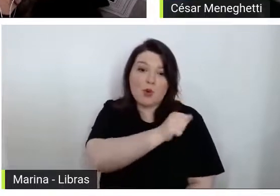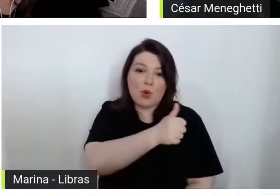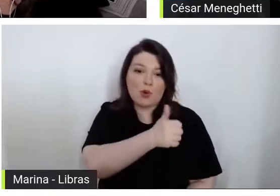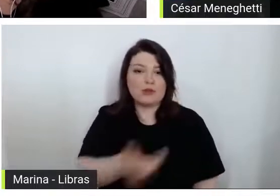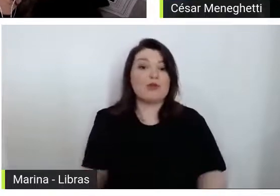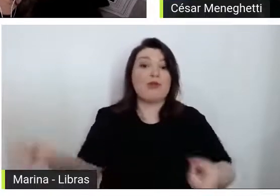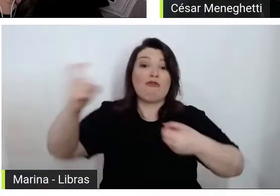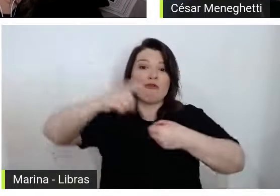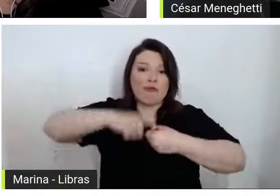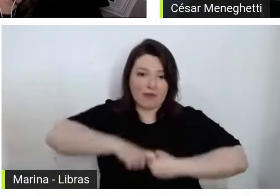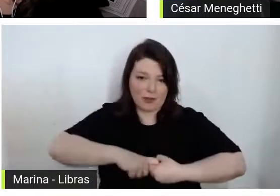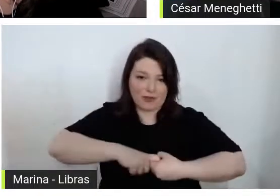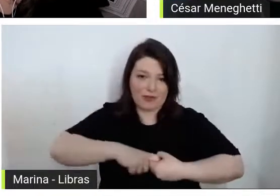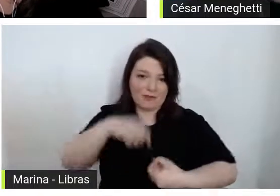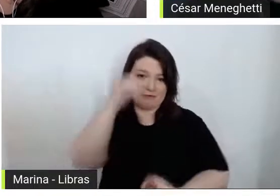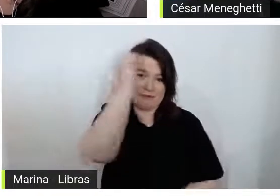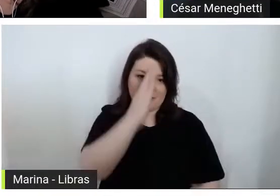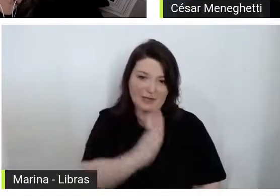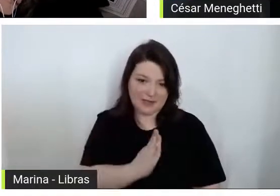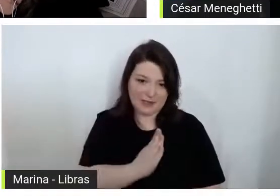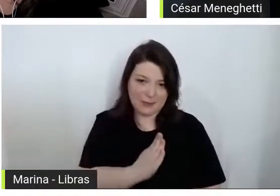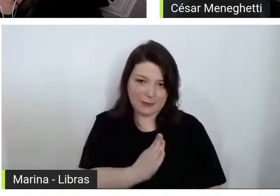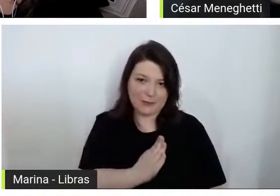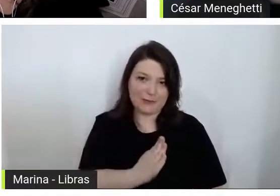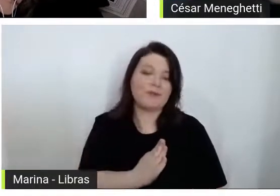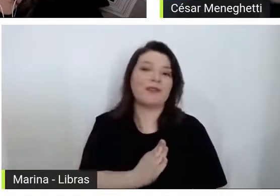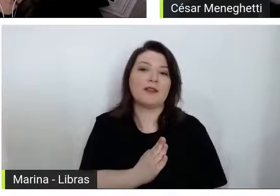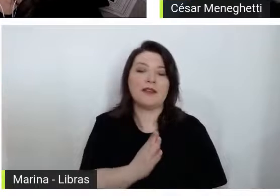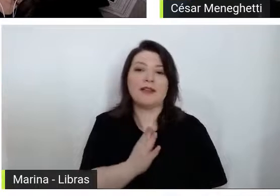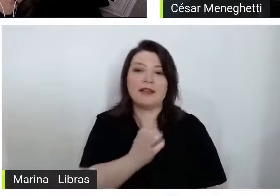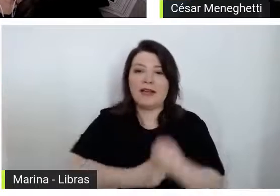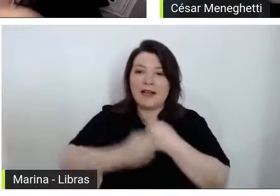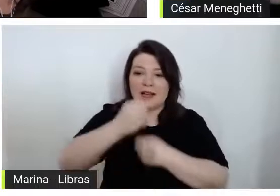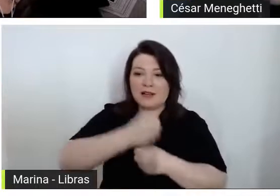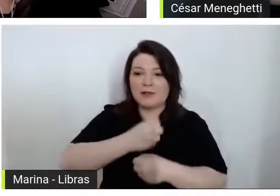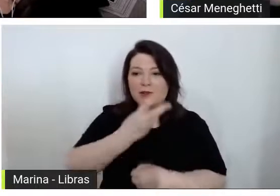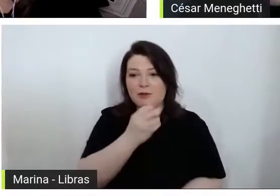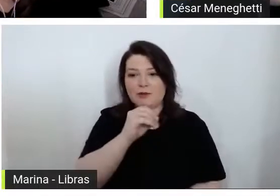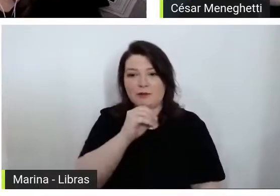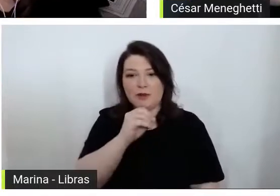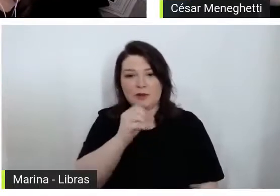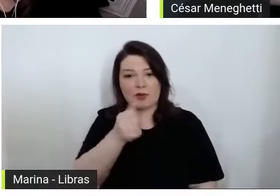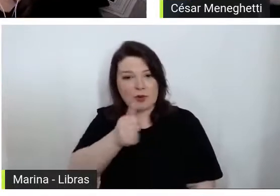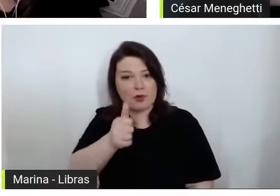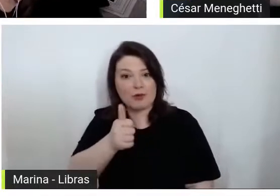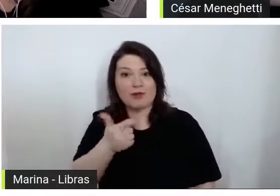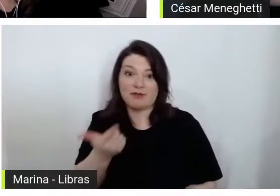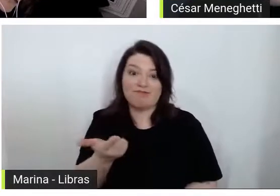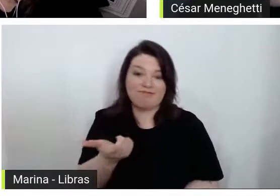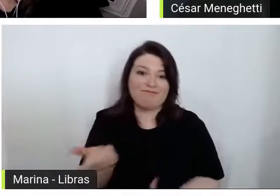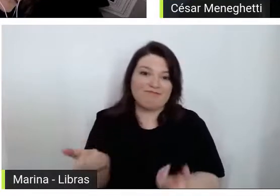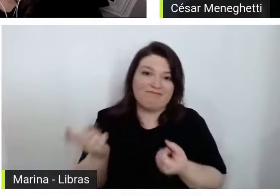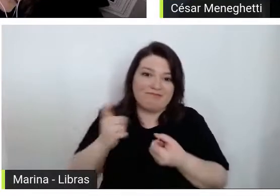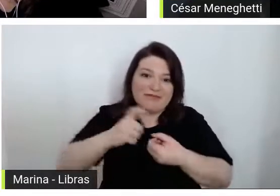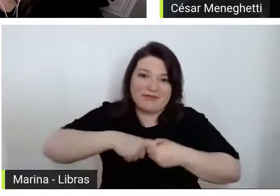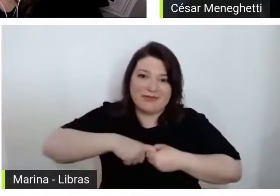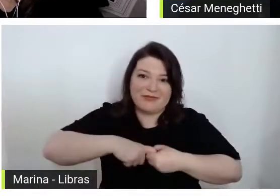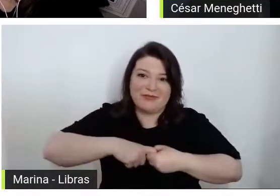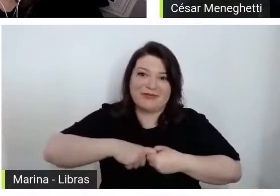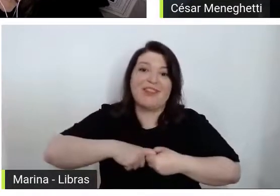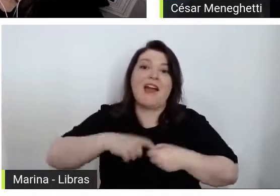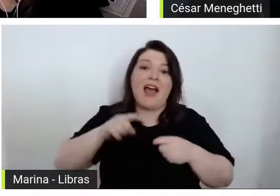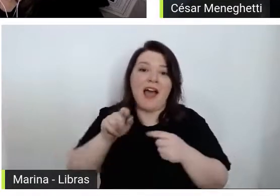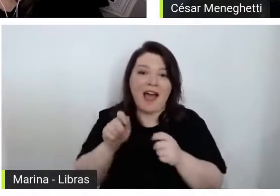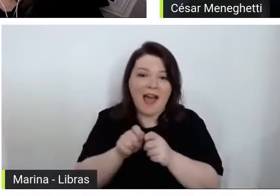Brasil pelo ano de 2011, querendo voltar mesmo. E aí eu fiz fiz uma mostra